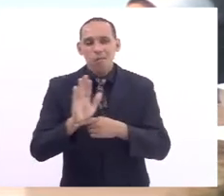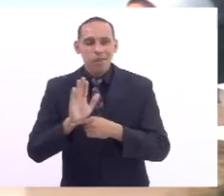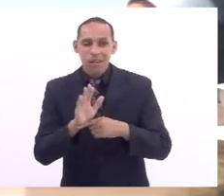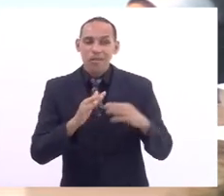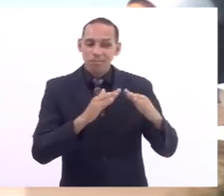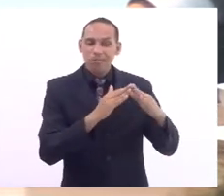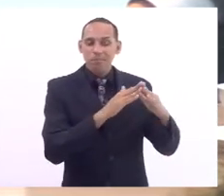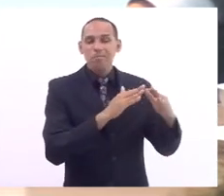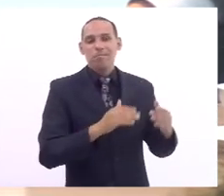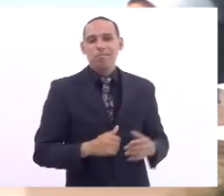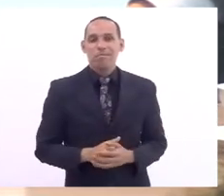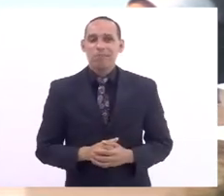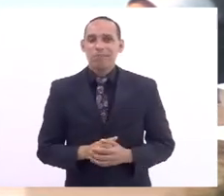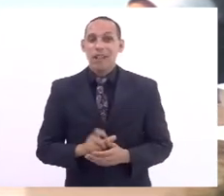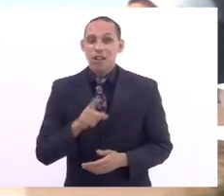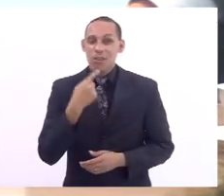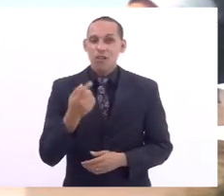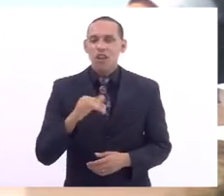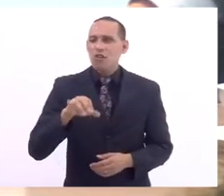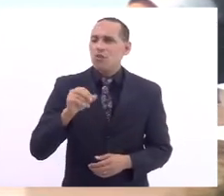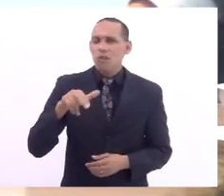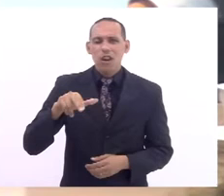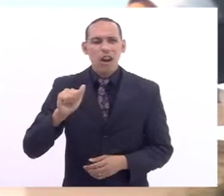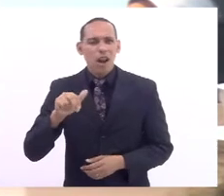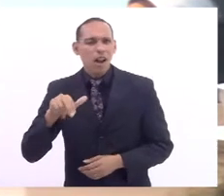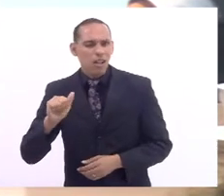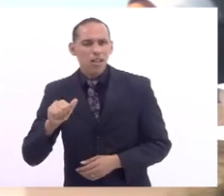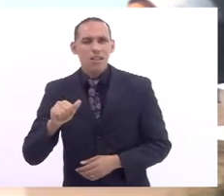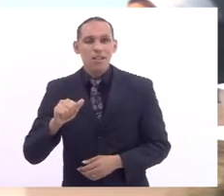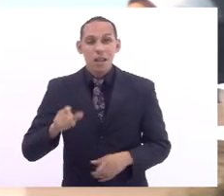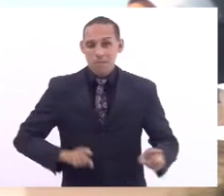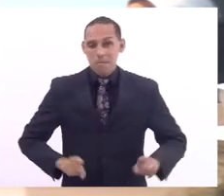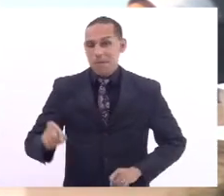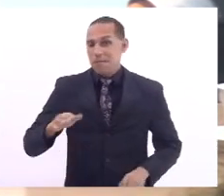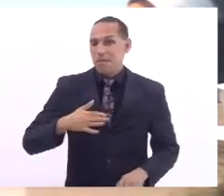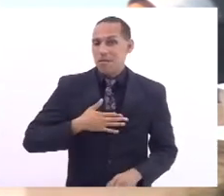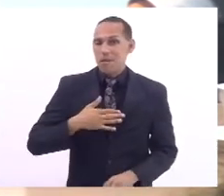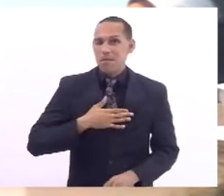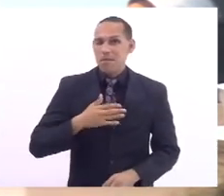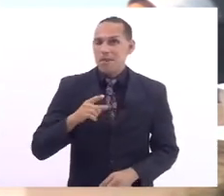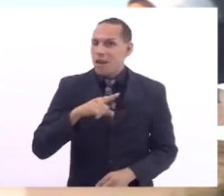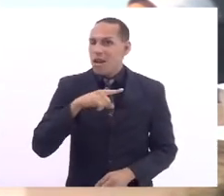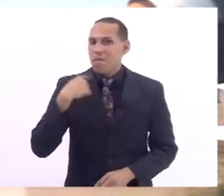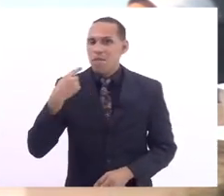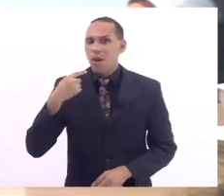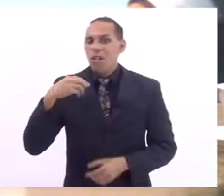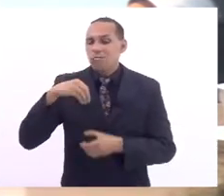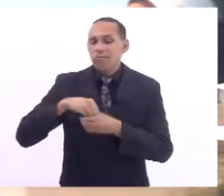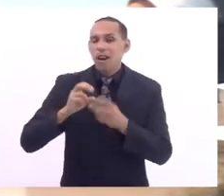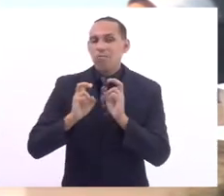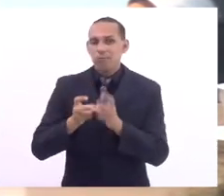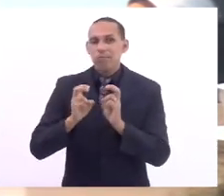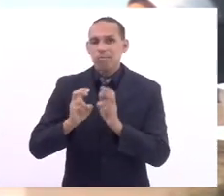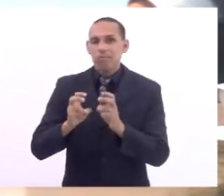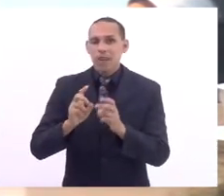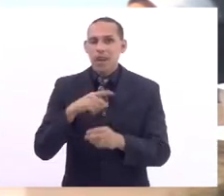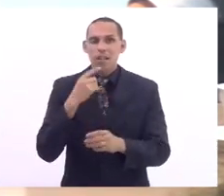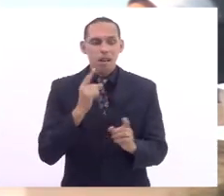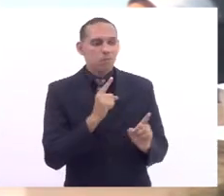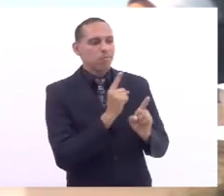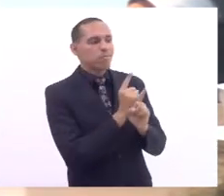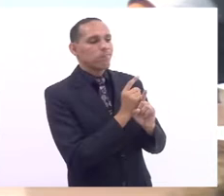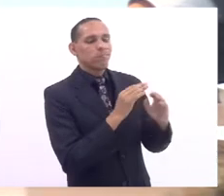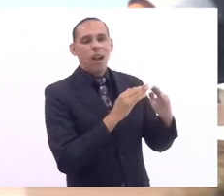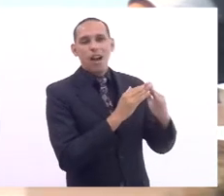se conheceu depois da morte da Joana um mês depois da morte da Joana minha prima que foi morta nos trens e desde então a casa